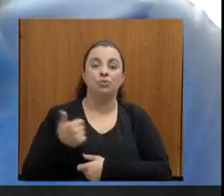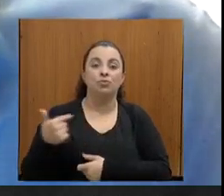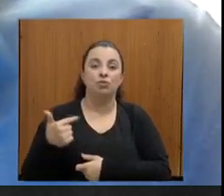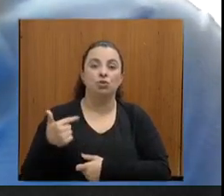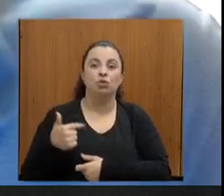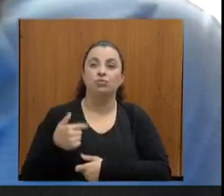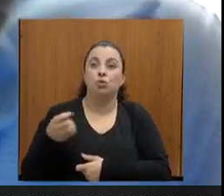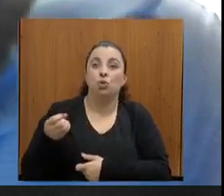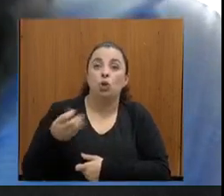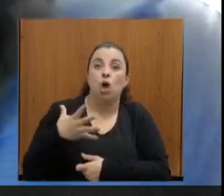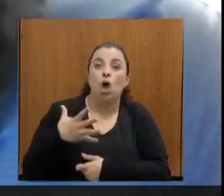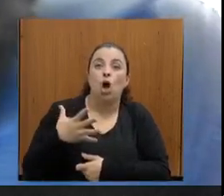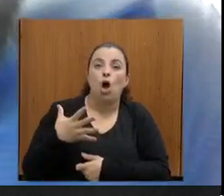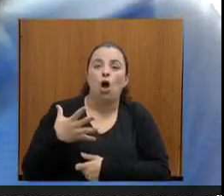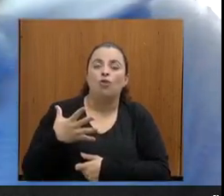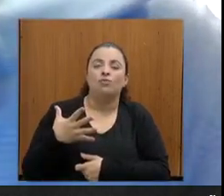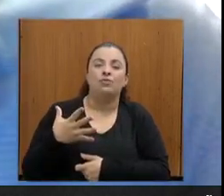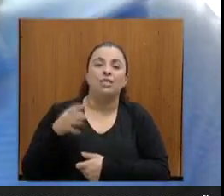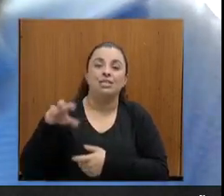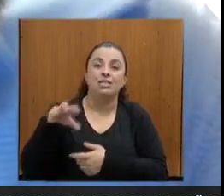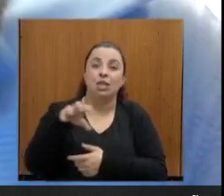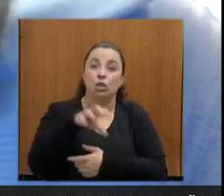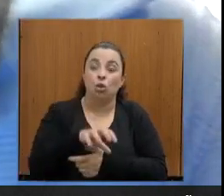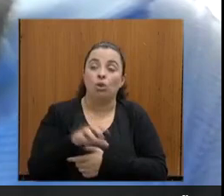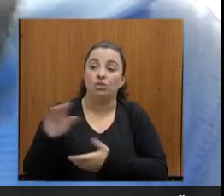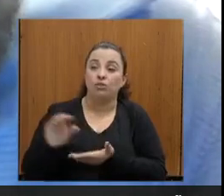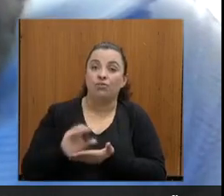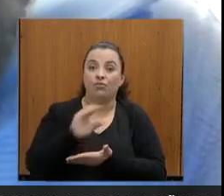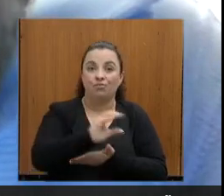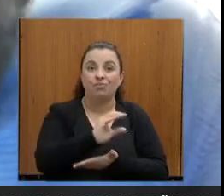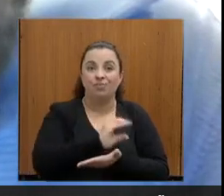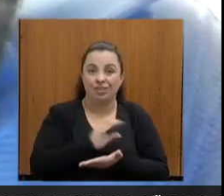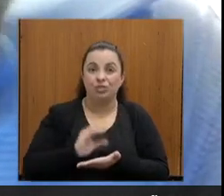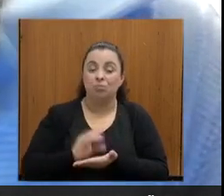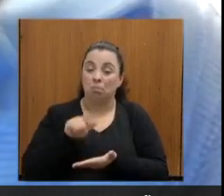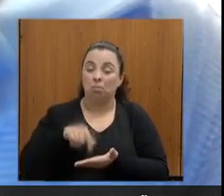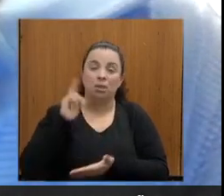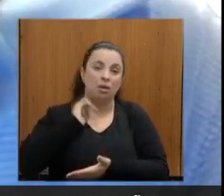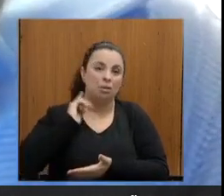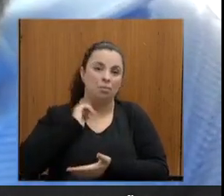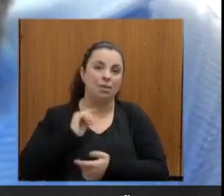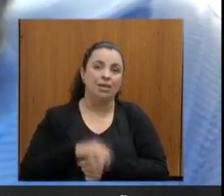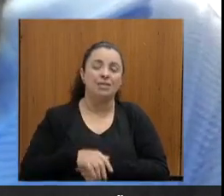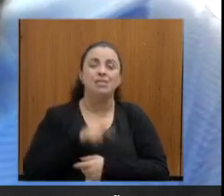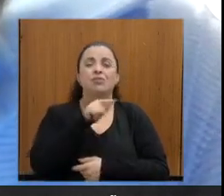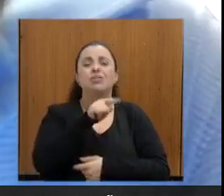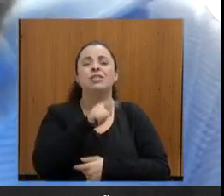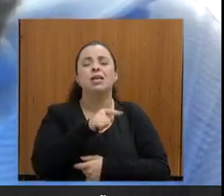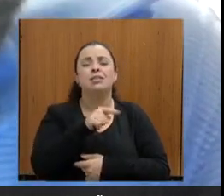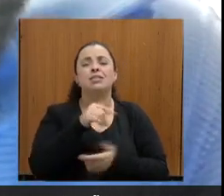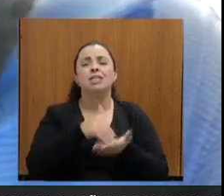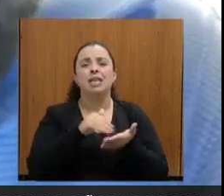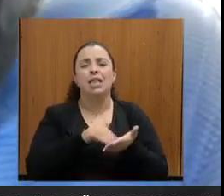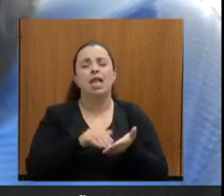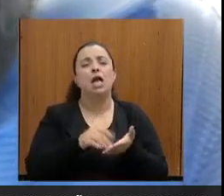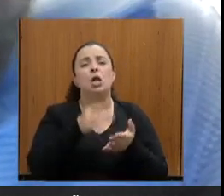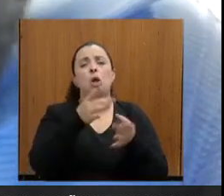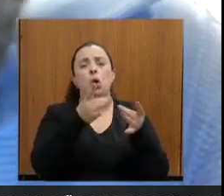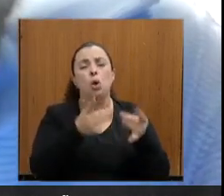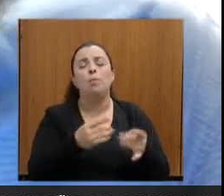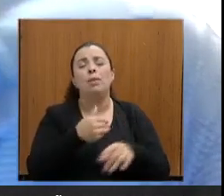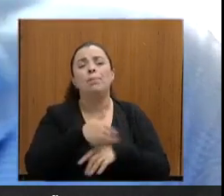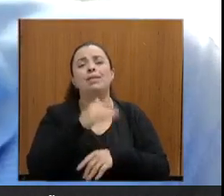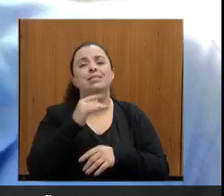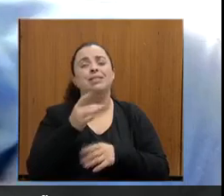investimento e depois eu peço até só para o secretário completado que cada dia quando encontro com ele com ele tem um orgulho muito grande